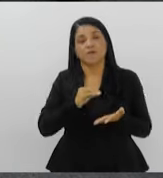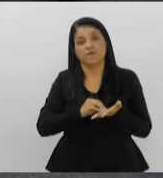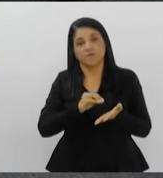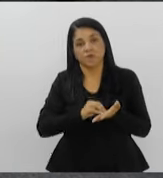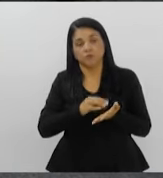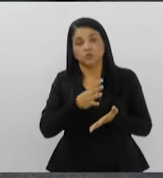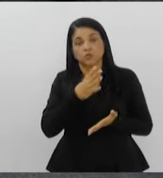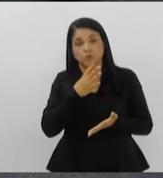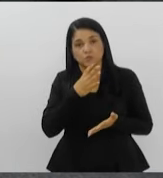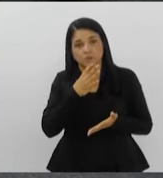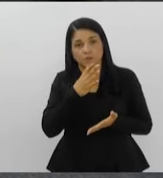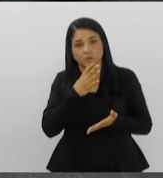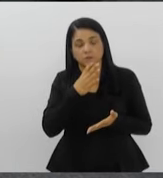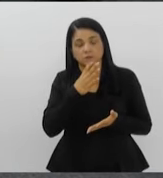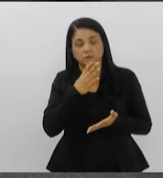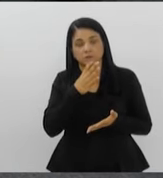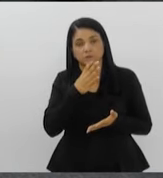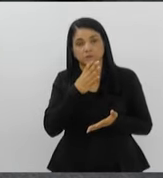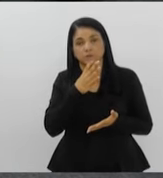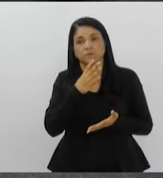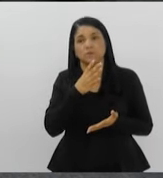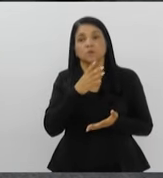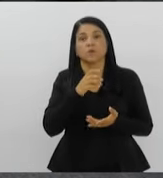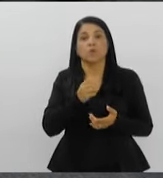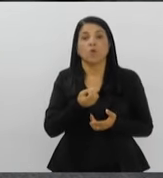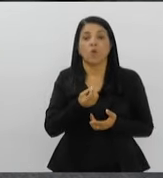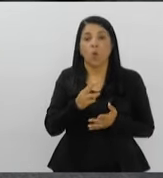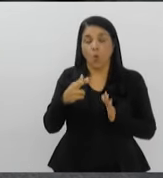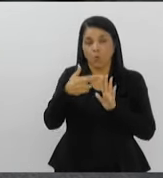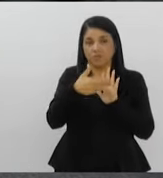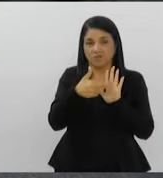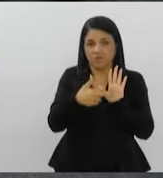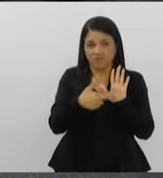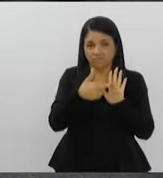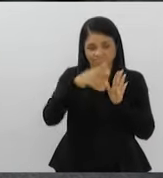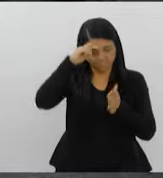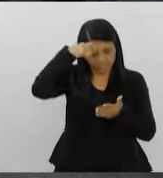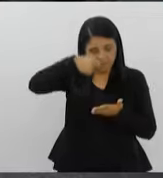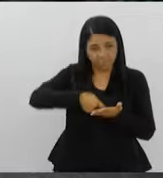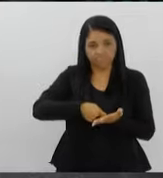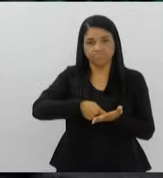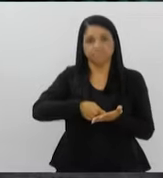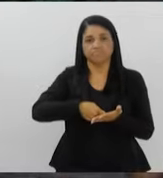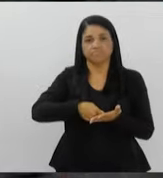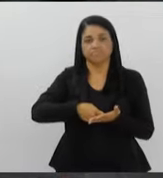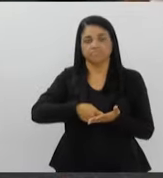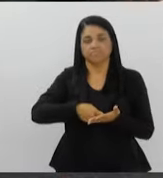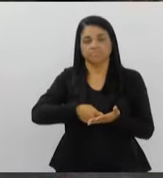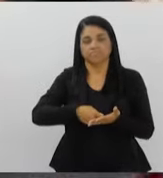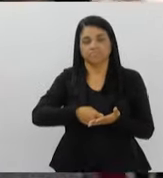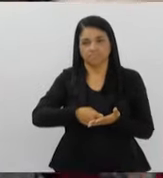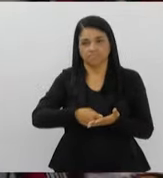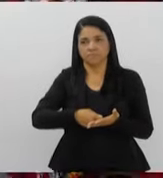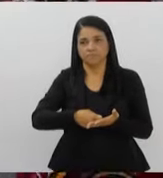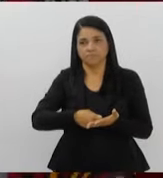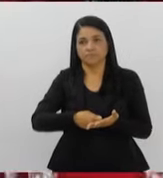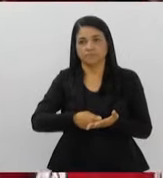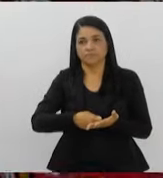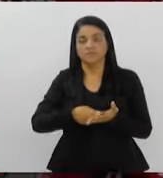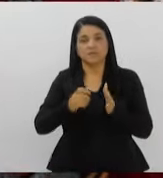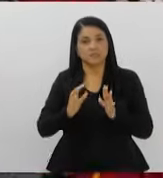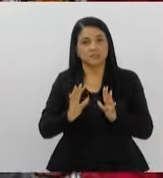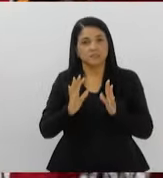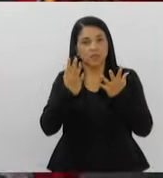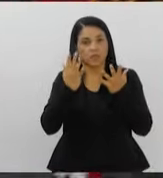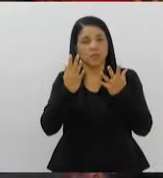sua autodeterminação ou por regimes autoritários e violadores. Então, quero aqui saudar,